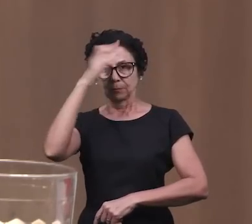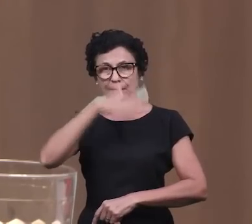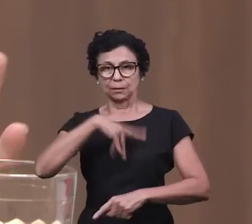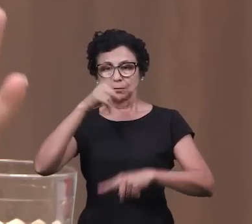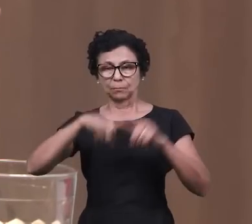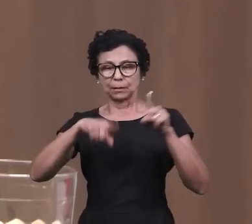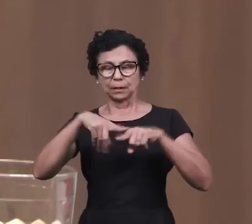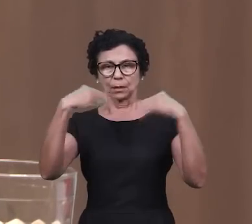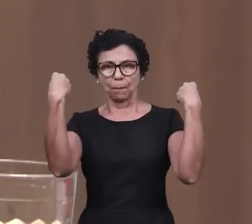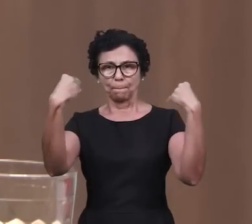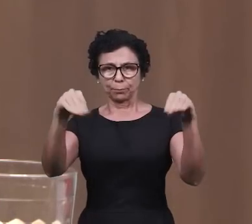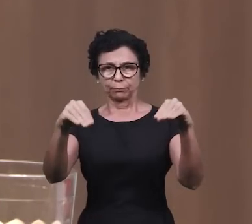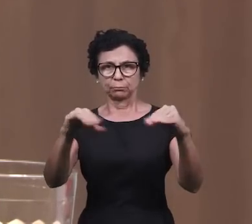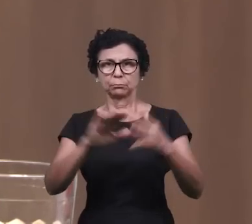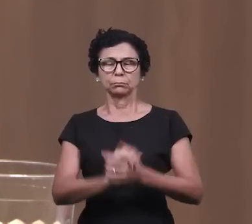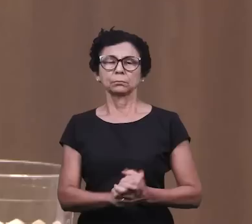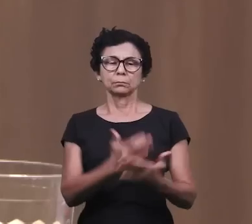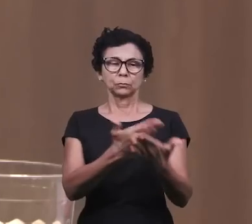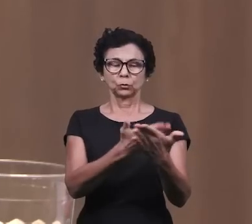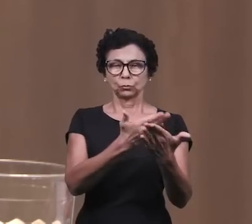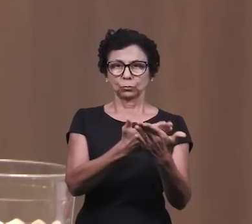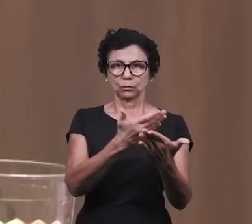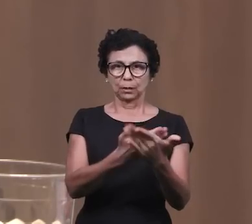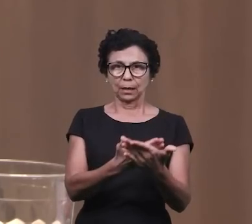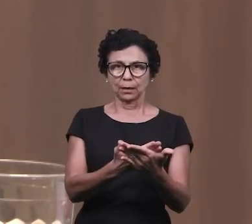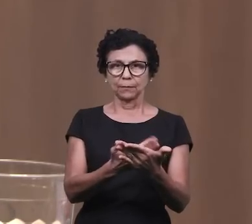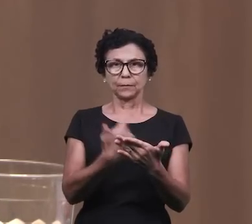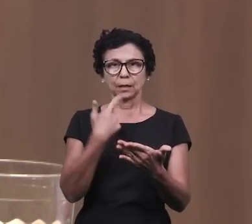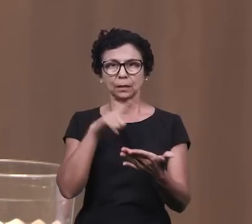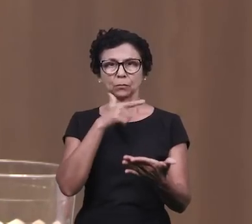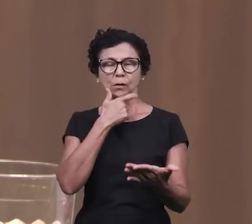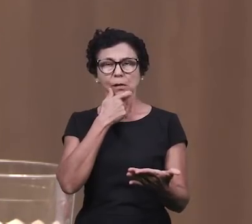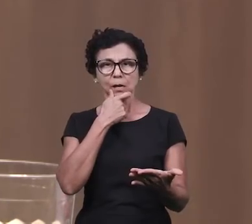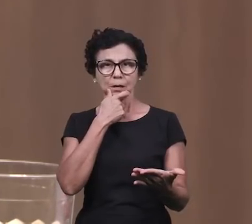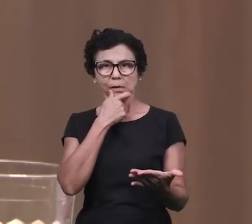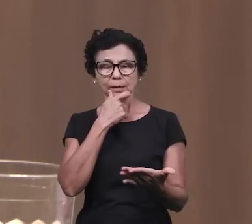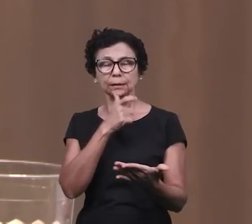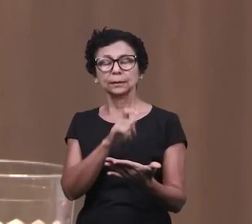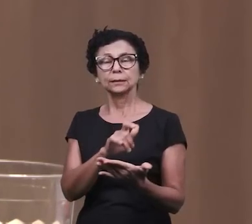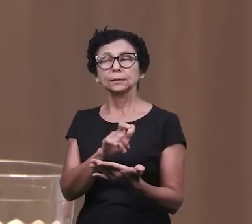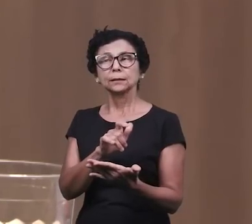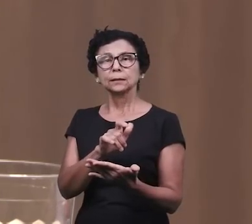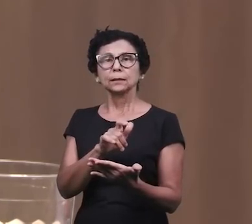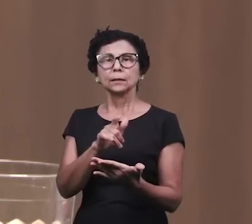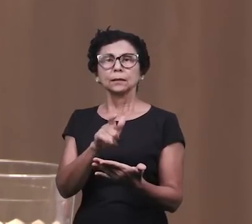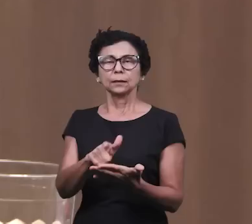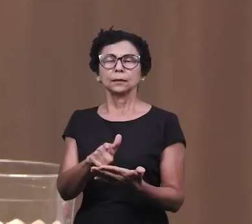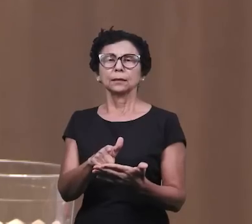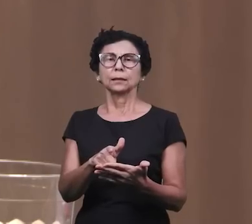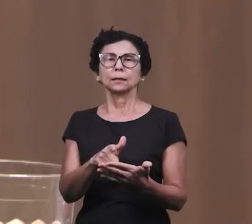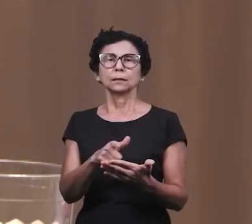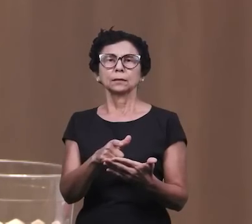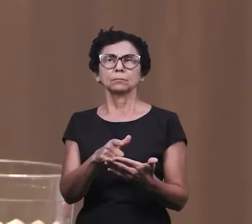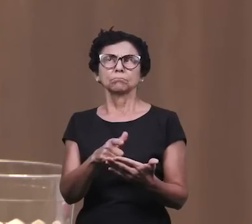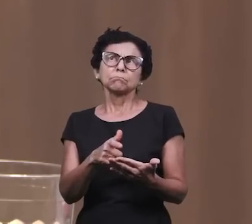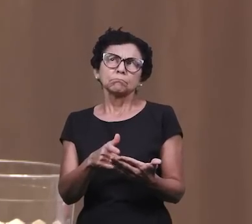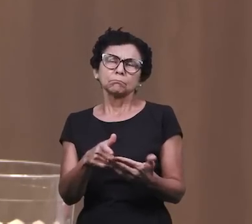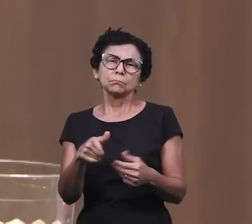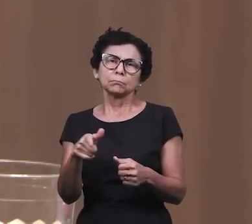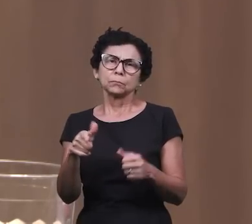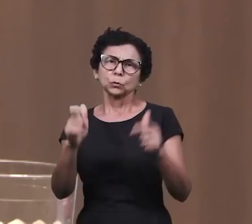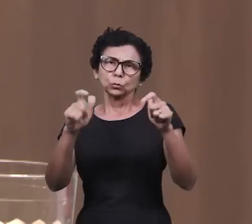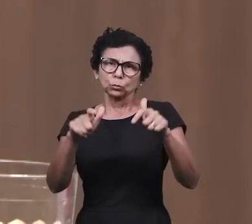eu preparei as aulas para eles darem inglês. E chegando lá no seminário na Tunísia, eles, que é de língua